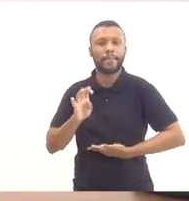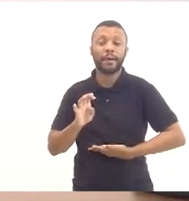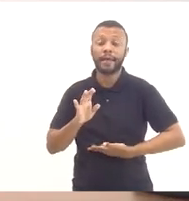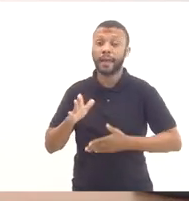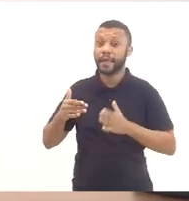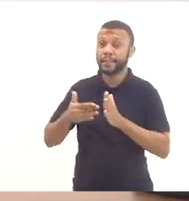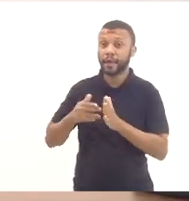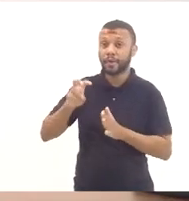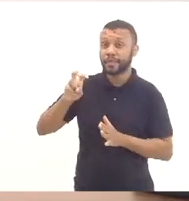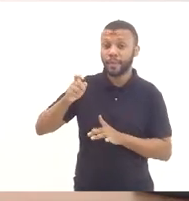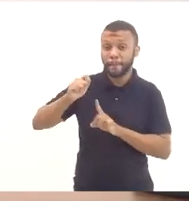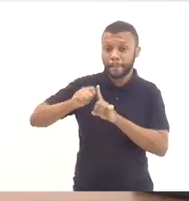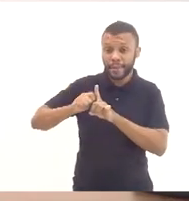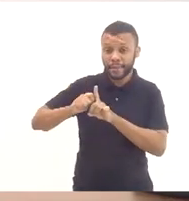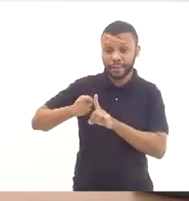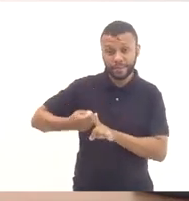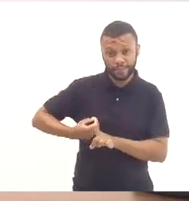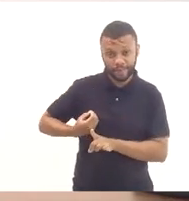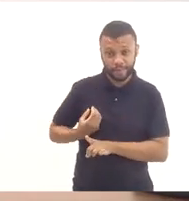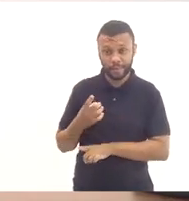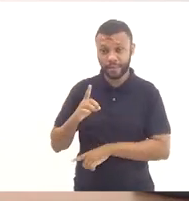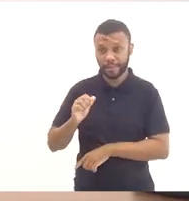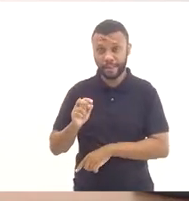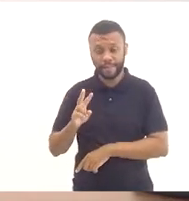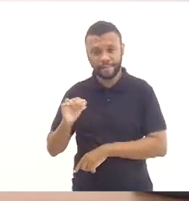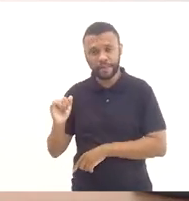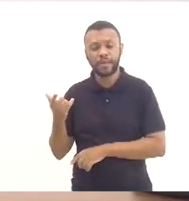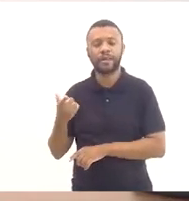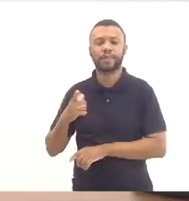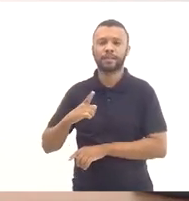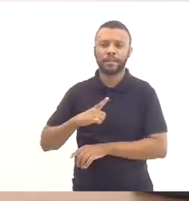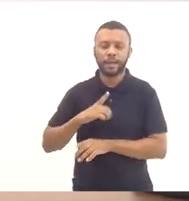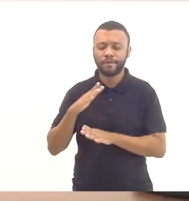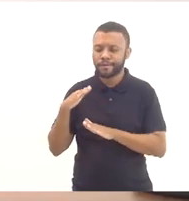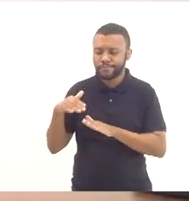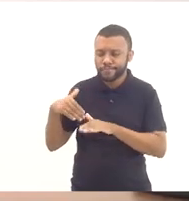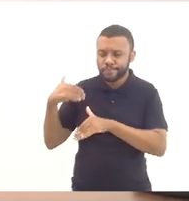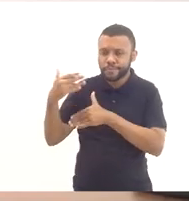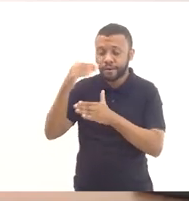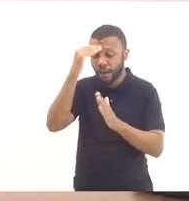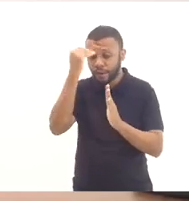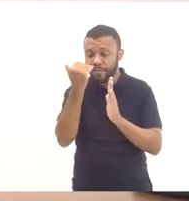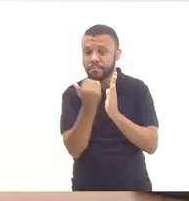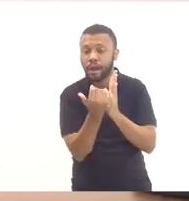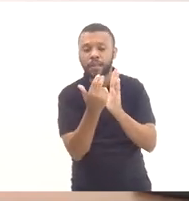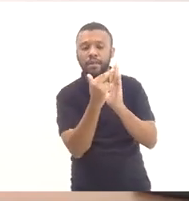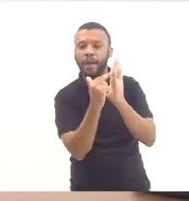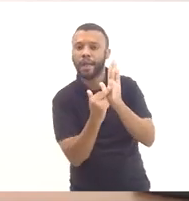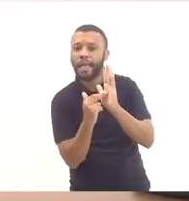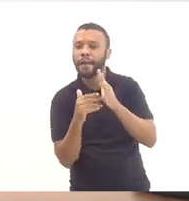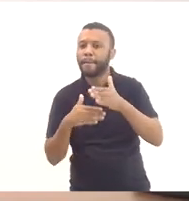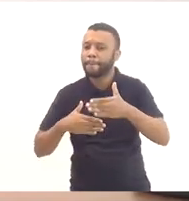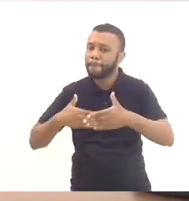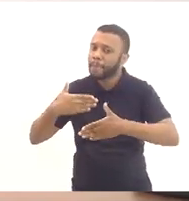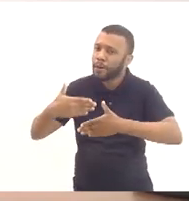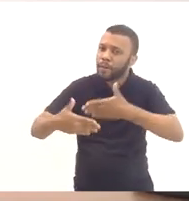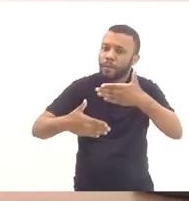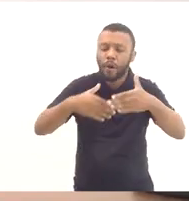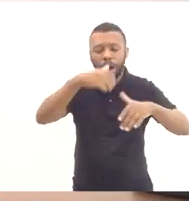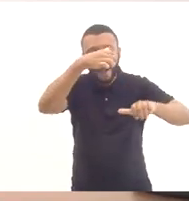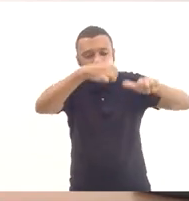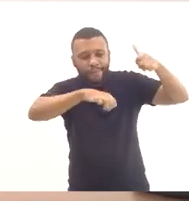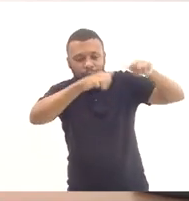5º mês de vida do Davi Ele foi acompanhando os Marcos de desenvolvimento ele foi tanto uma trajetória perfeita